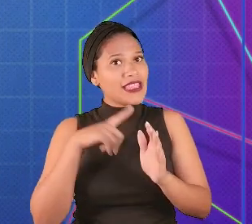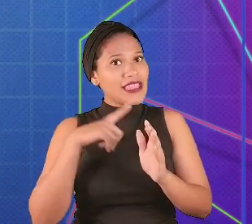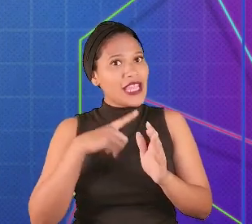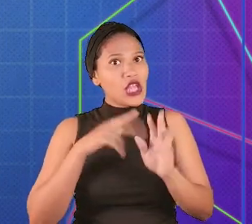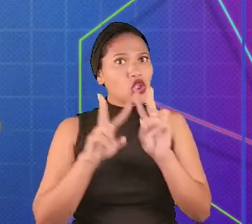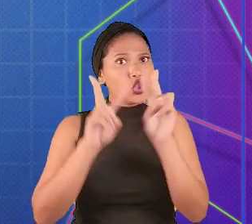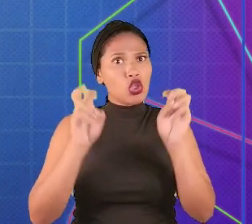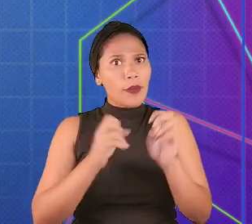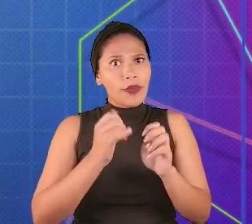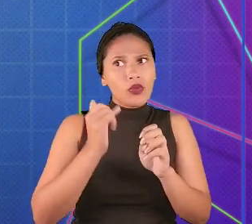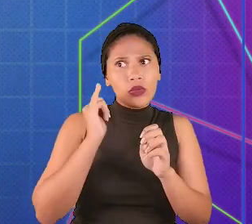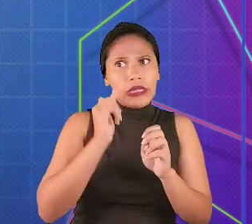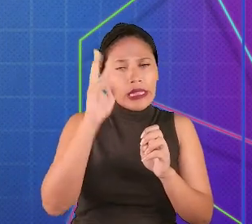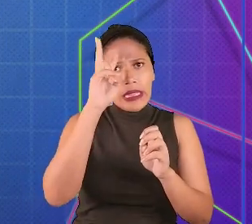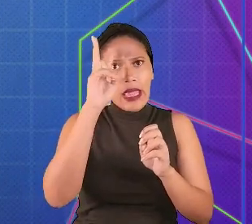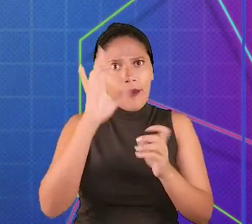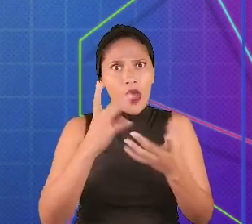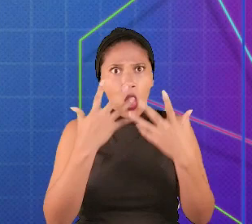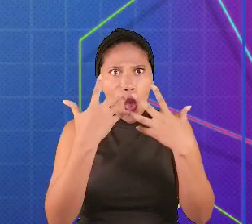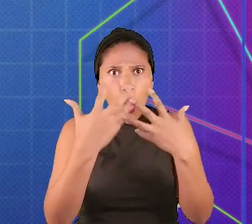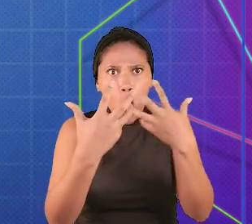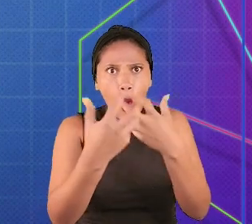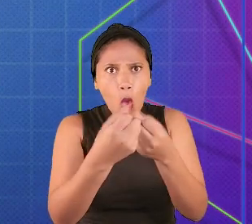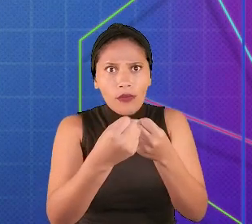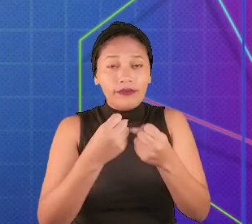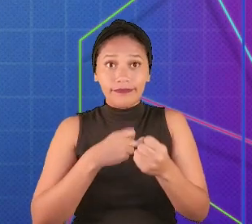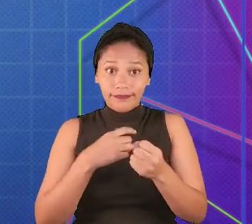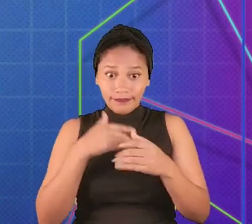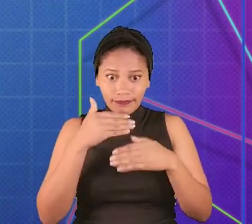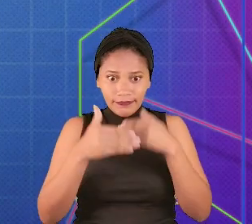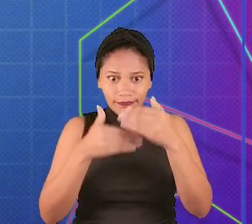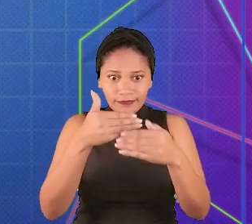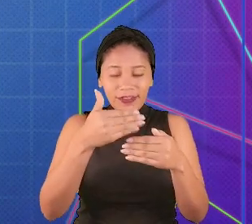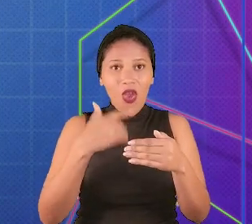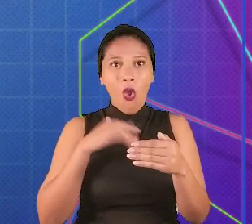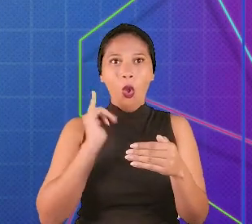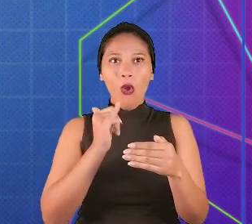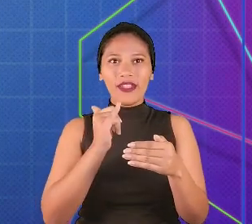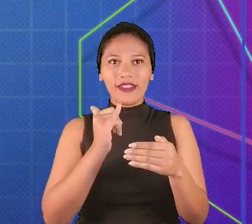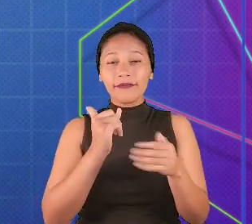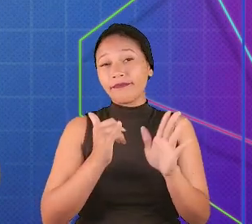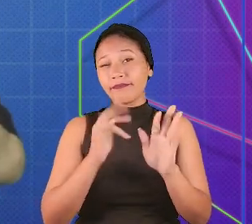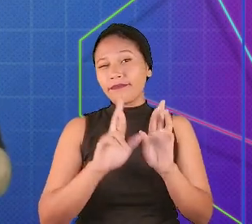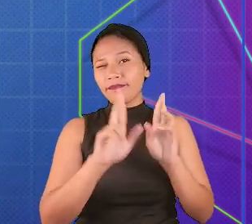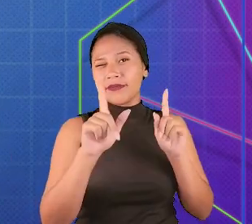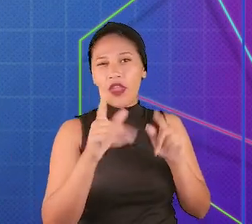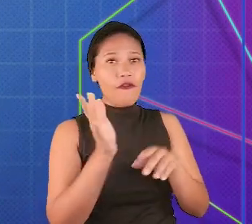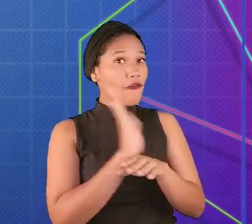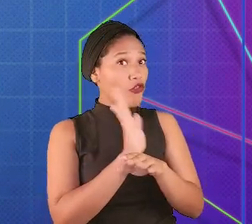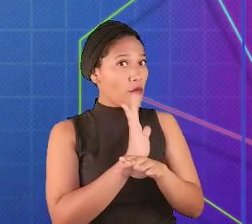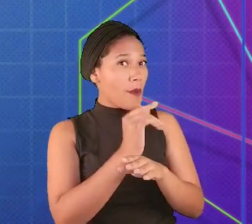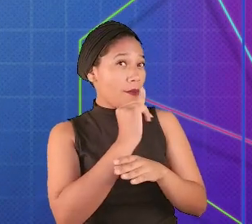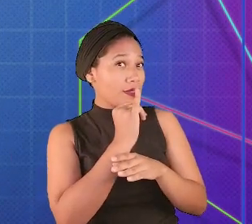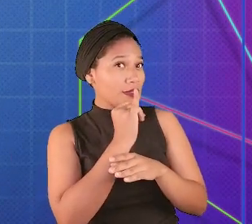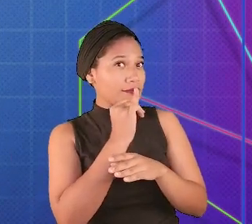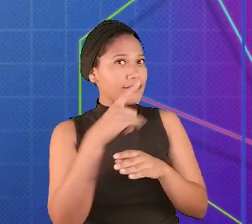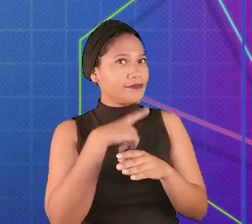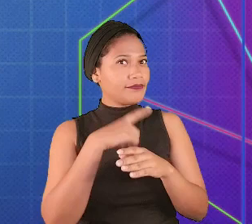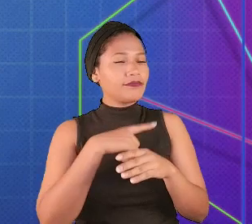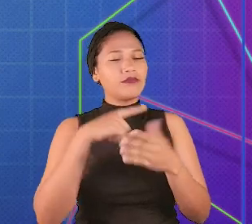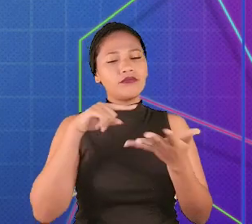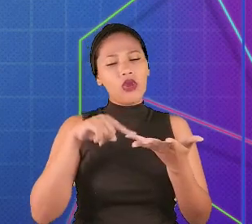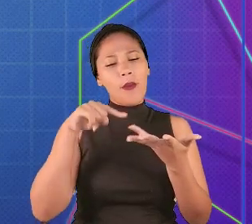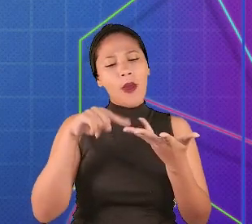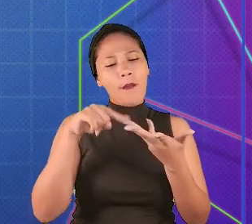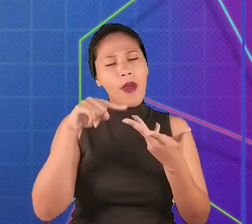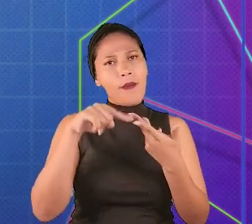dramática. E o que é isso, professor? Simples: o caminhar da história que eu conto no meu jogo. Só que diferente de um filme, por exemplo, que vai